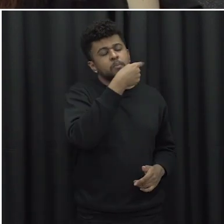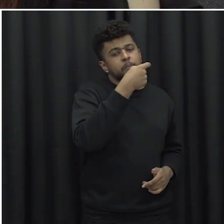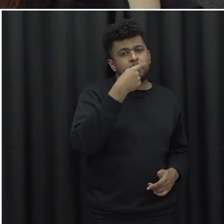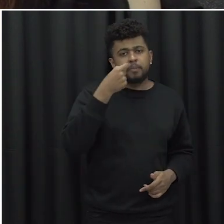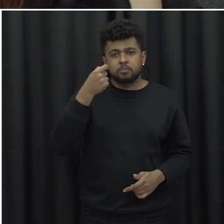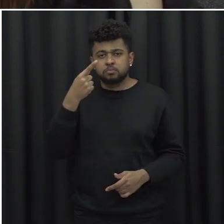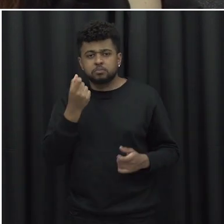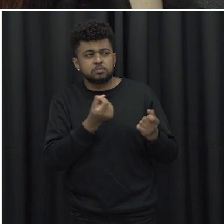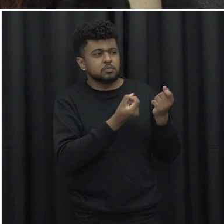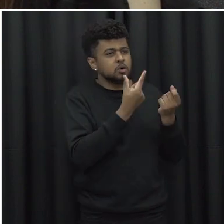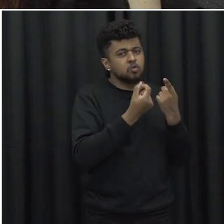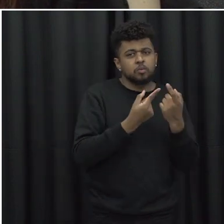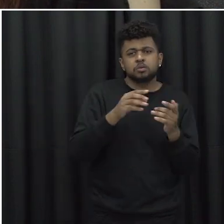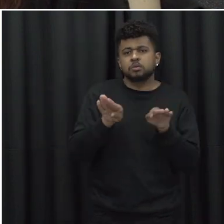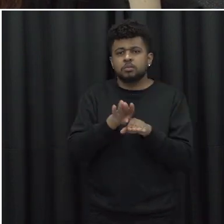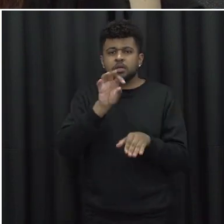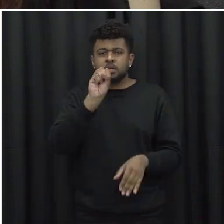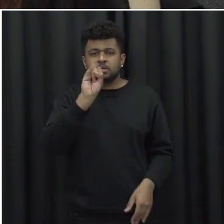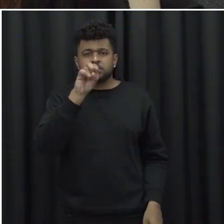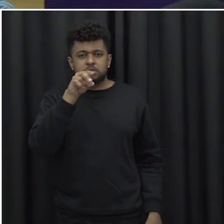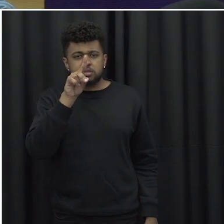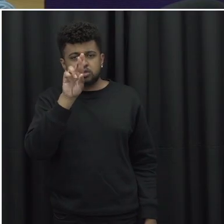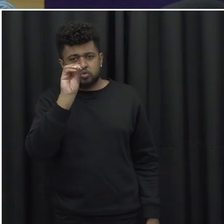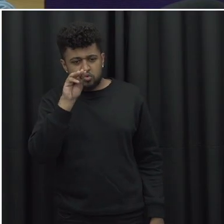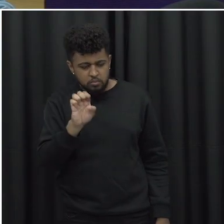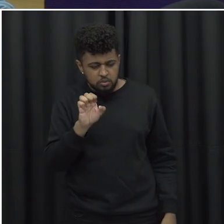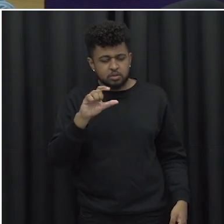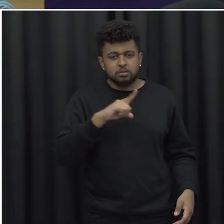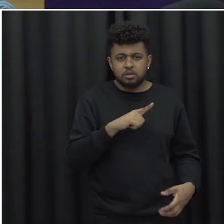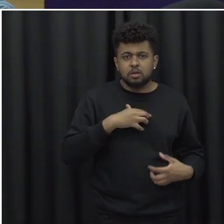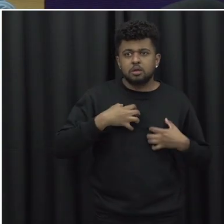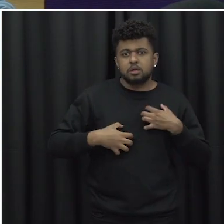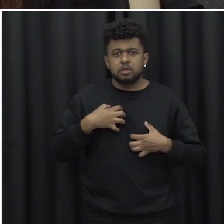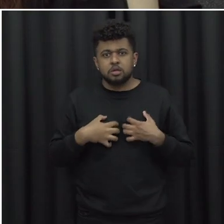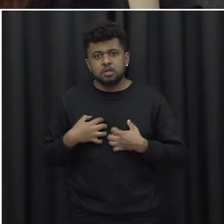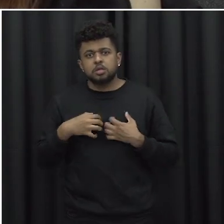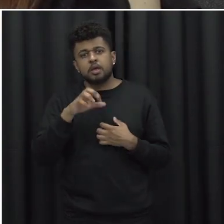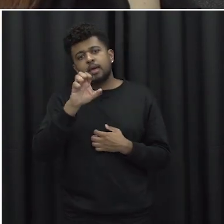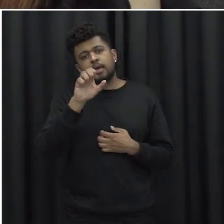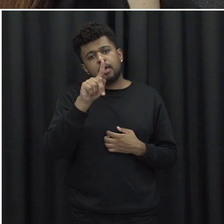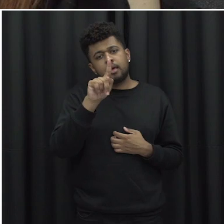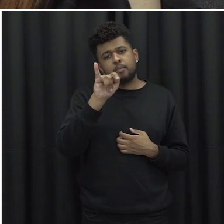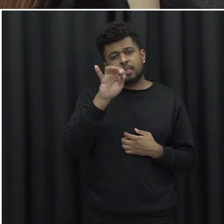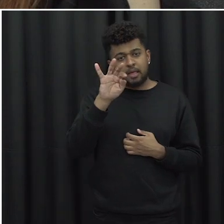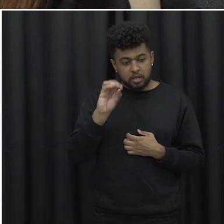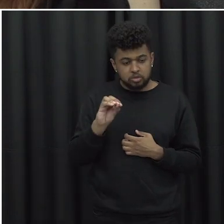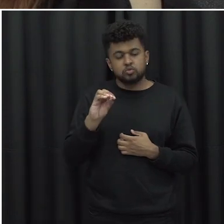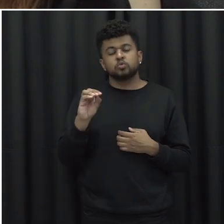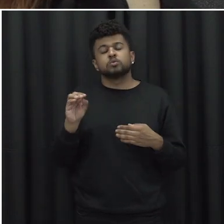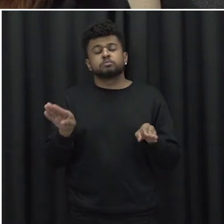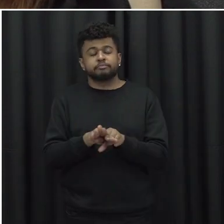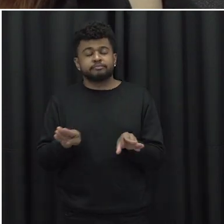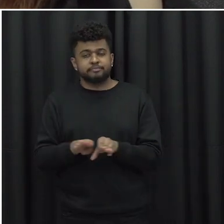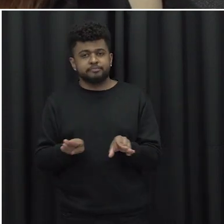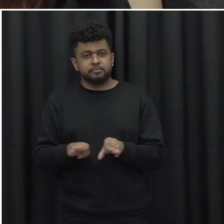outras medicações, em algumas síndromes raras, específicas, que causam crises epilépticas